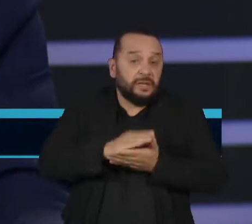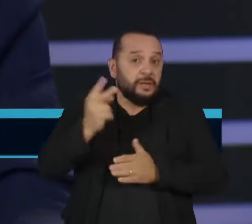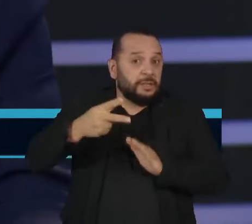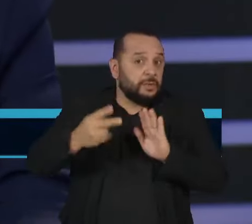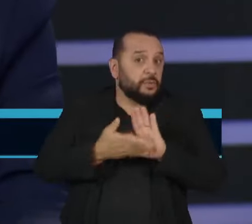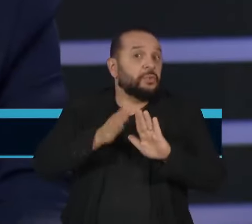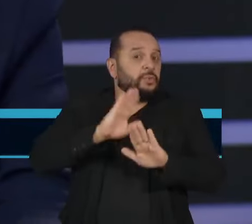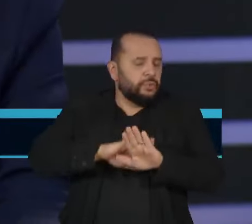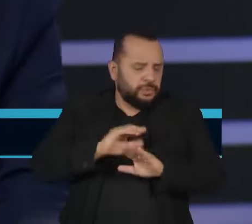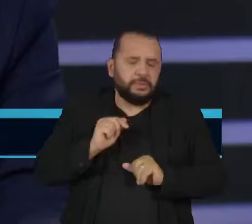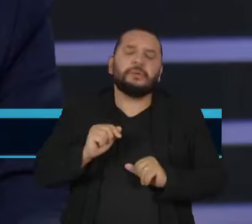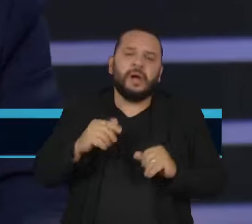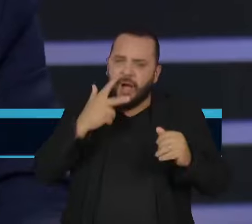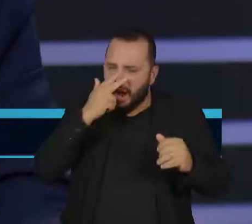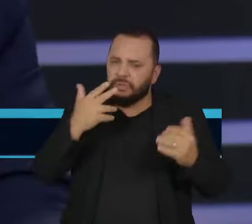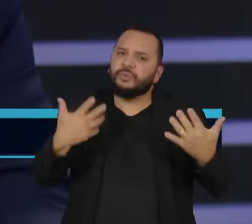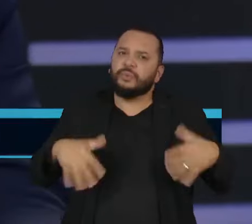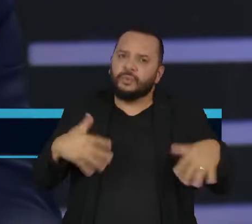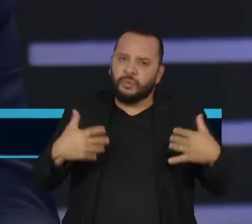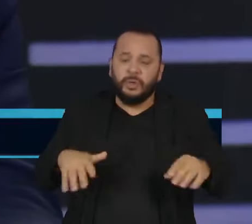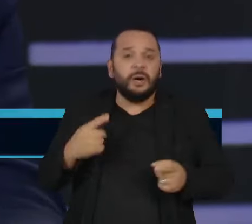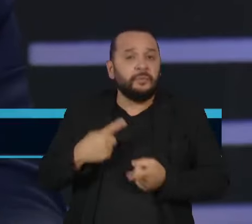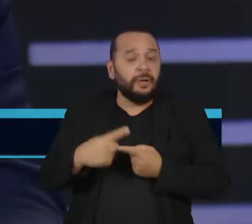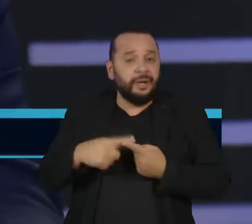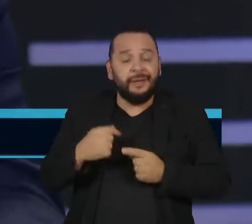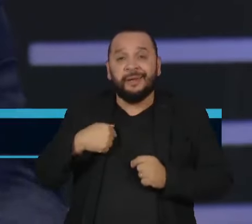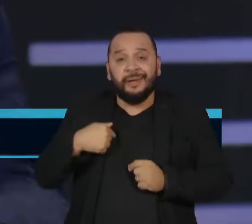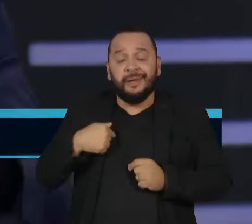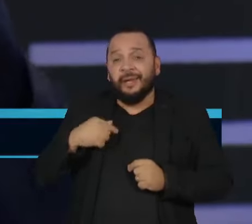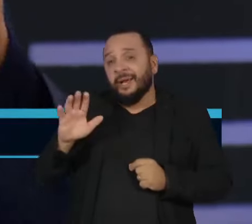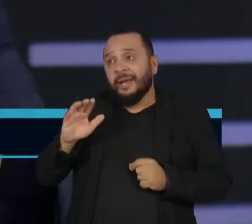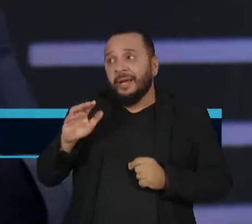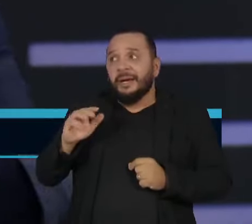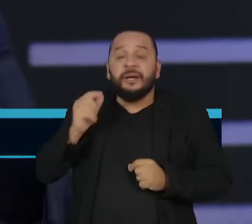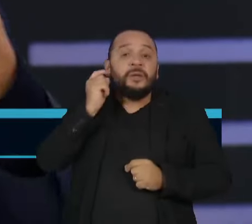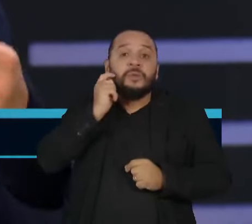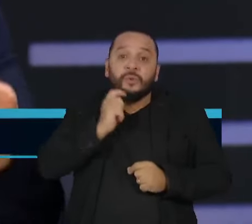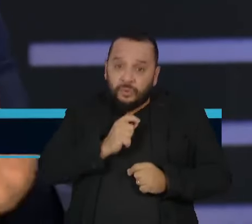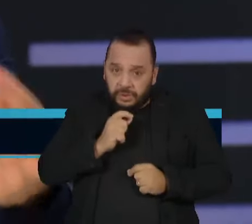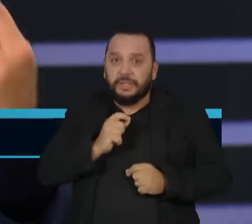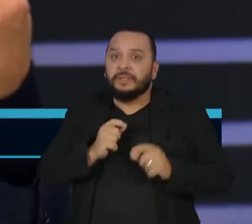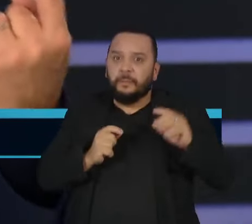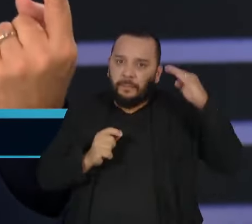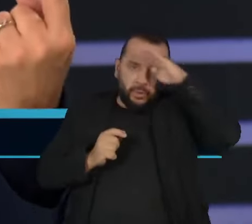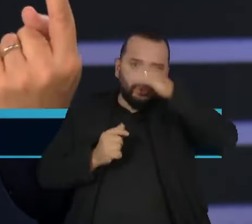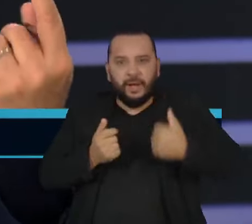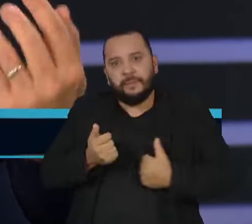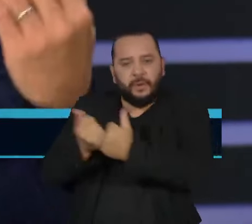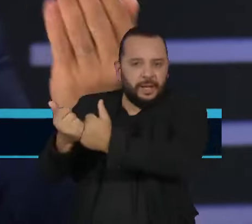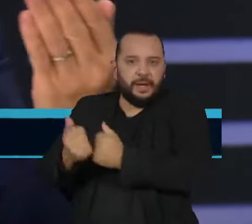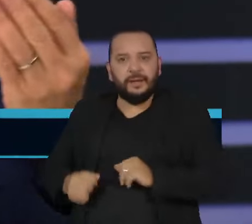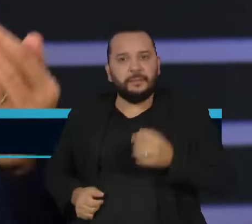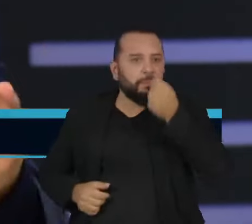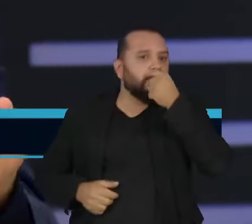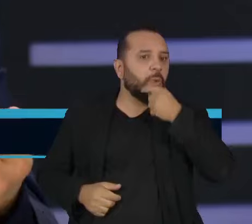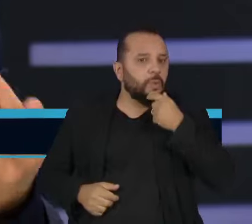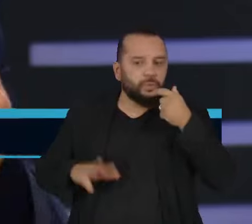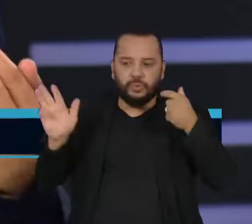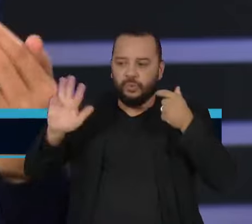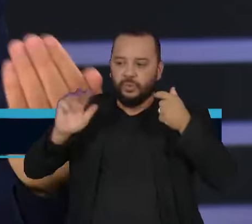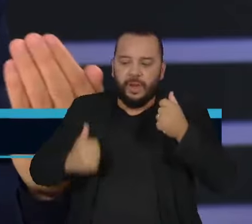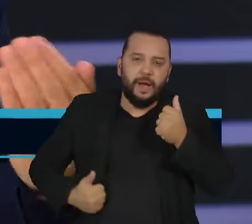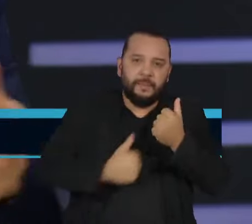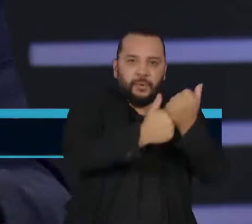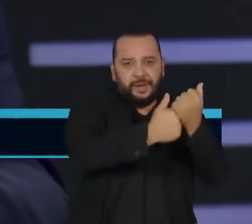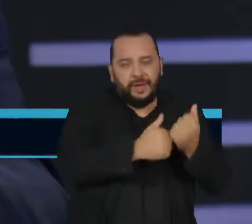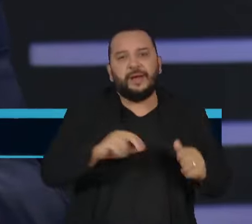mundo sabe, né? E o Boulos pelo Lula. Aí sim, é provável, inclusive, até a presença física maior desses dois.